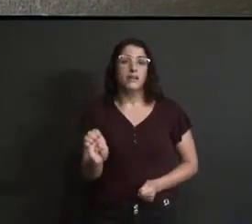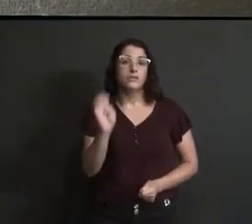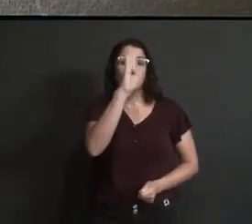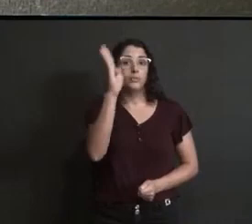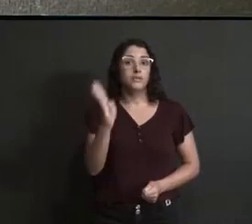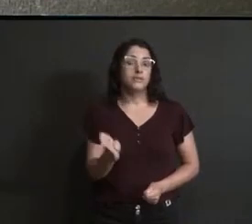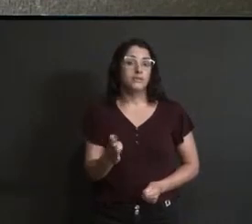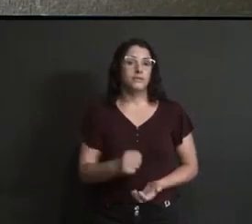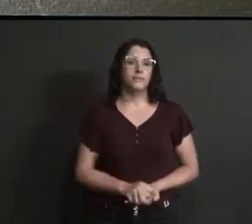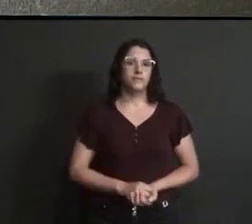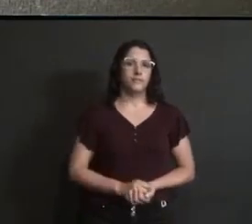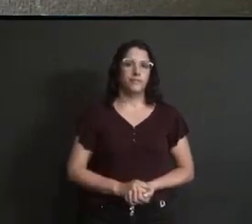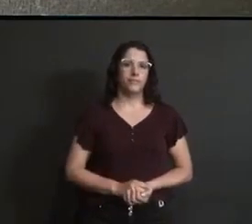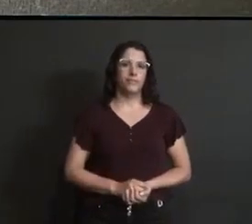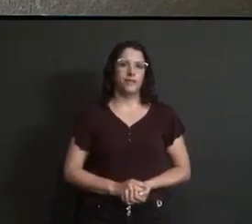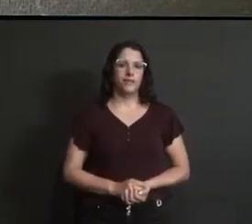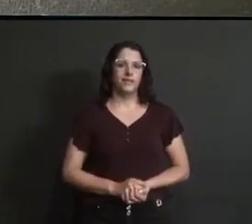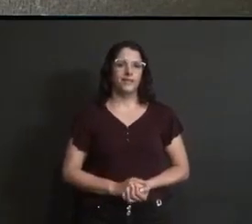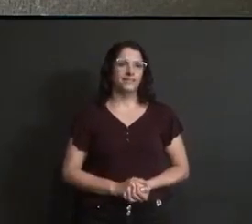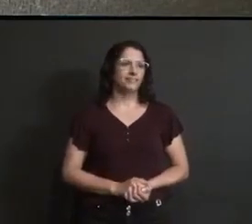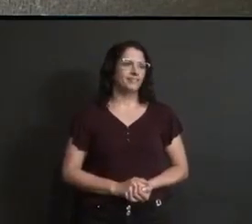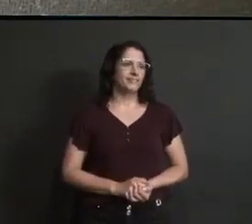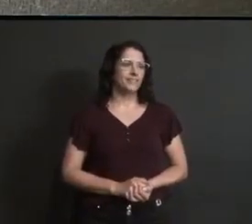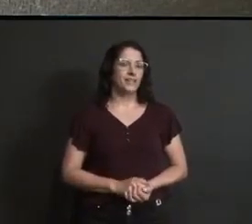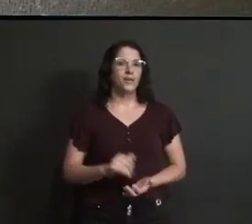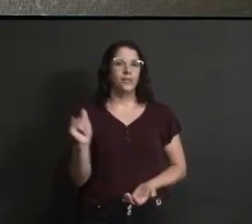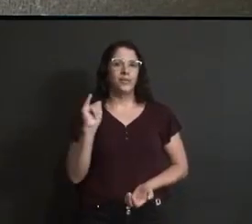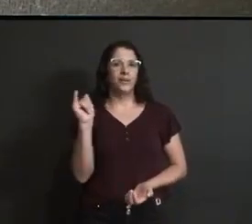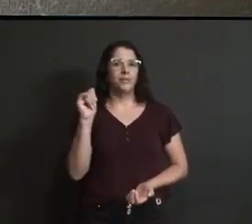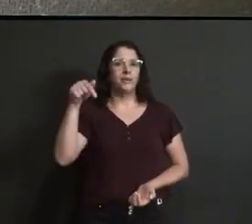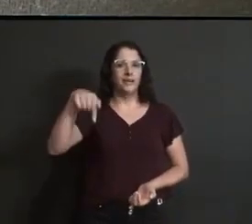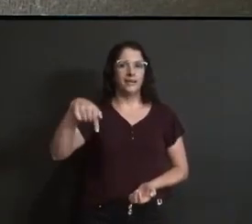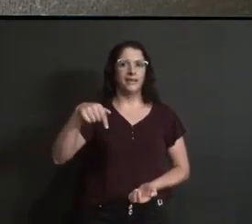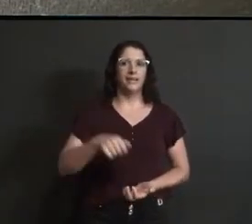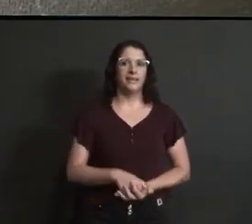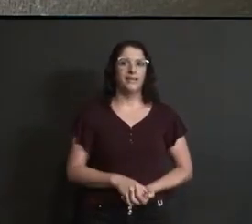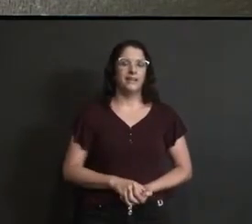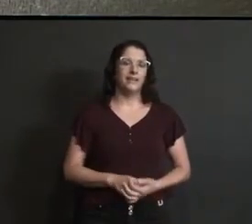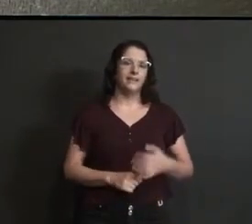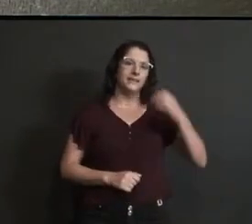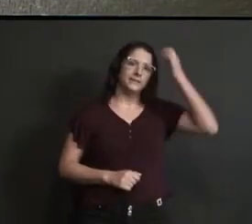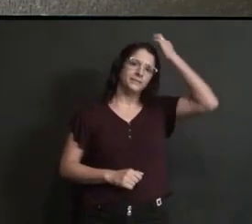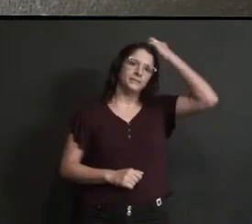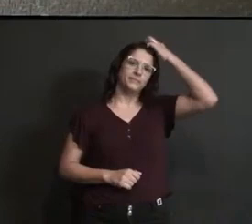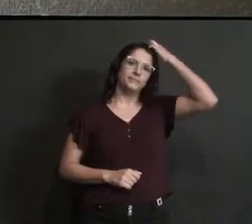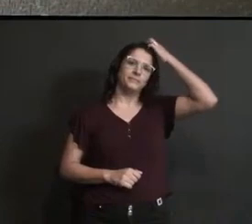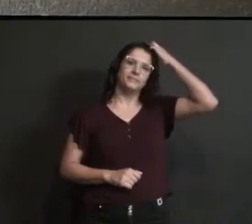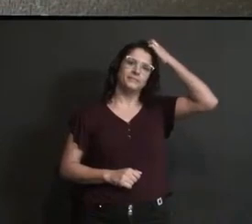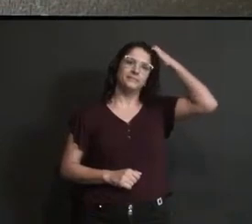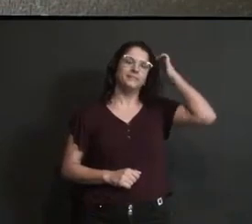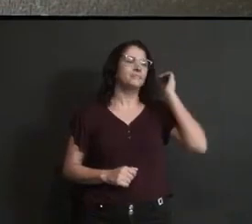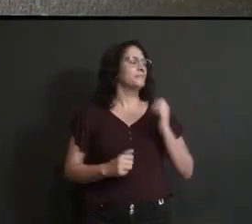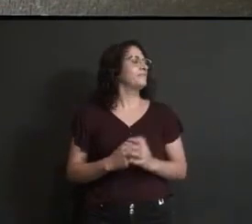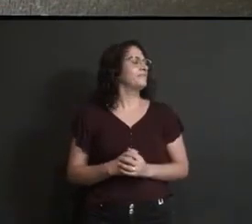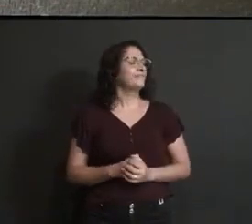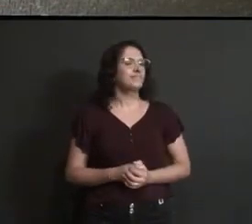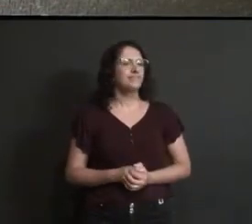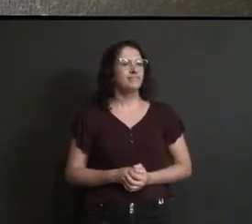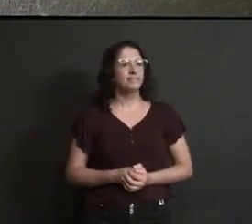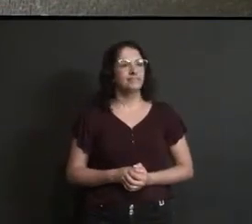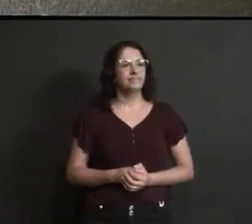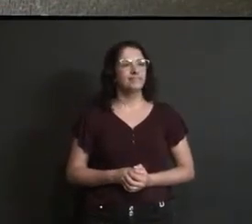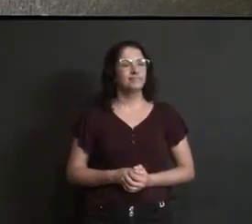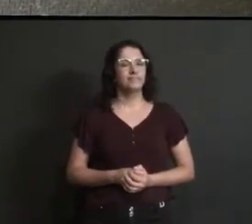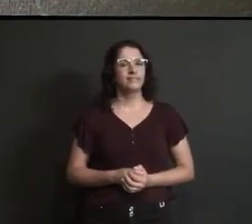Quem até revisou foi a Ju Prado. Cadê a Ju? Faltou culto hoje? Está dando aula.